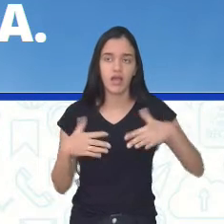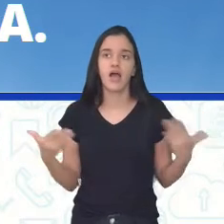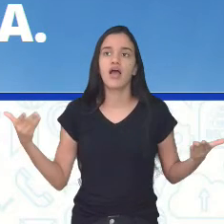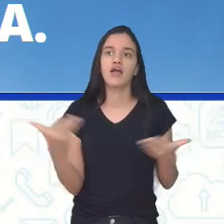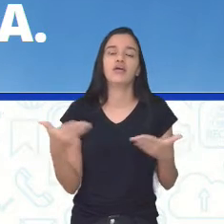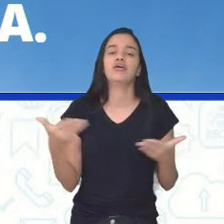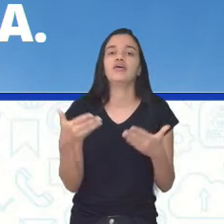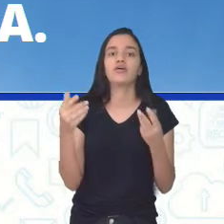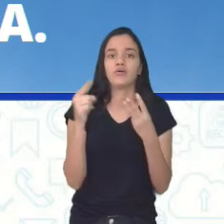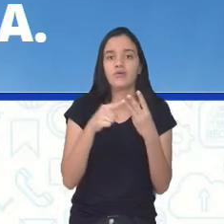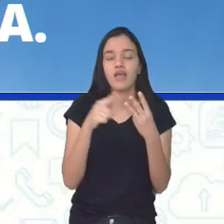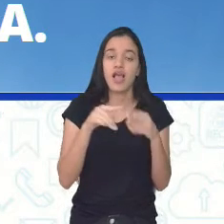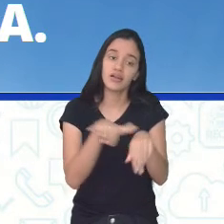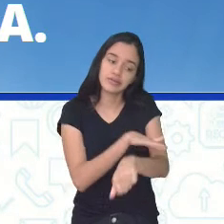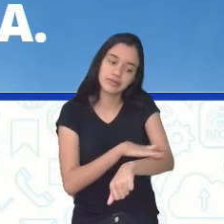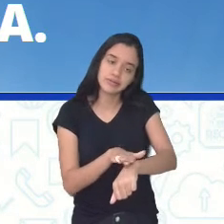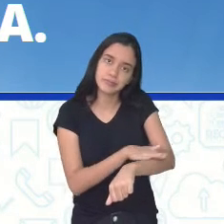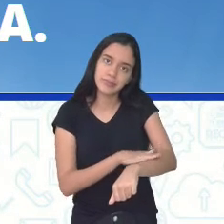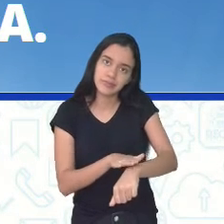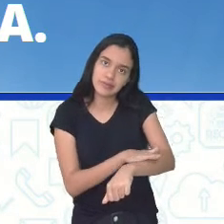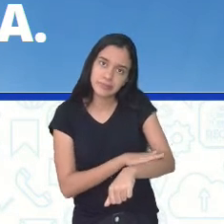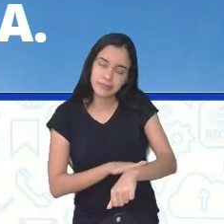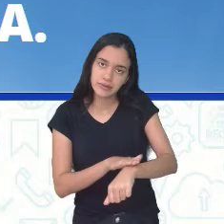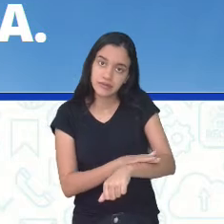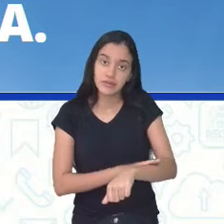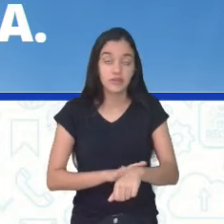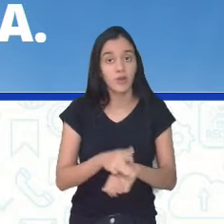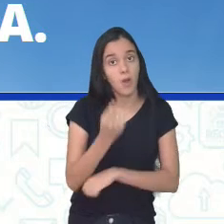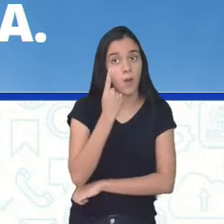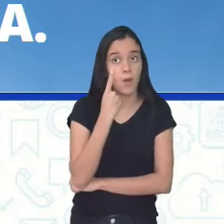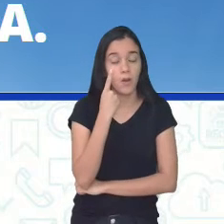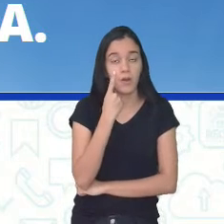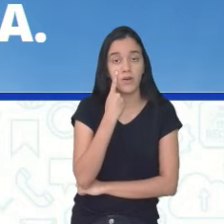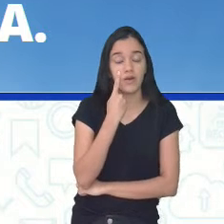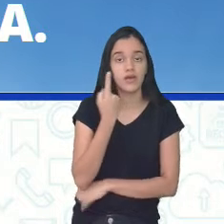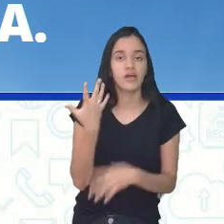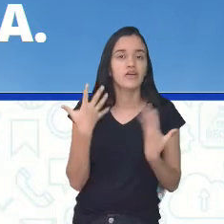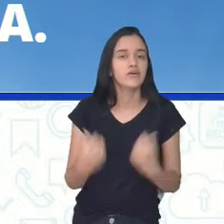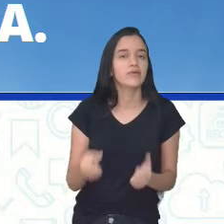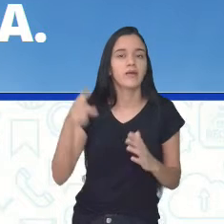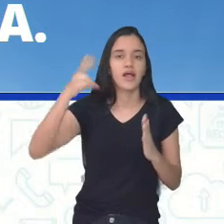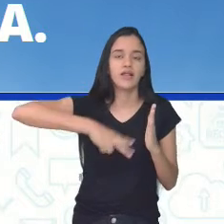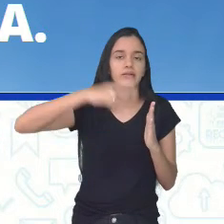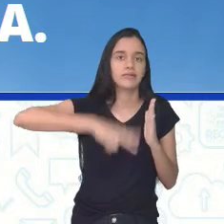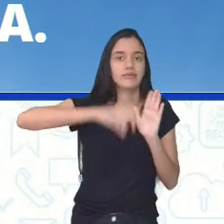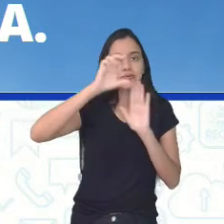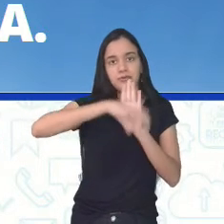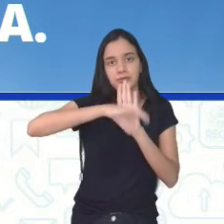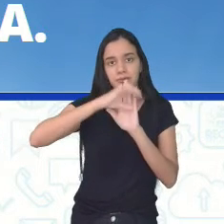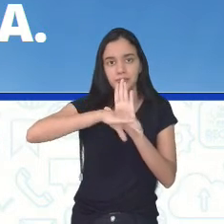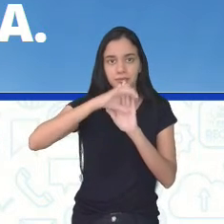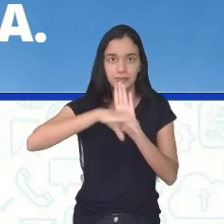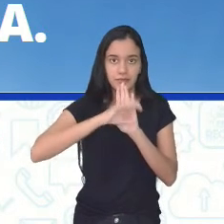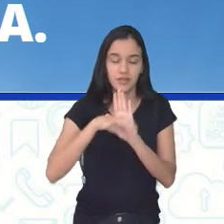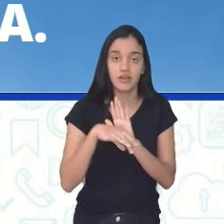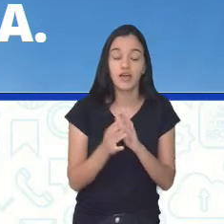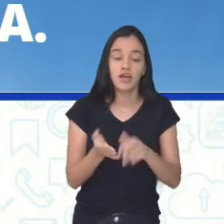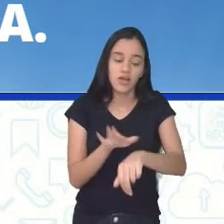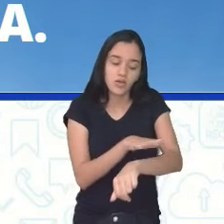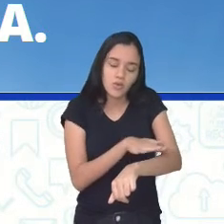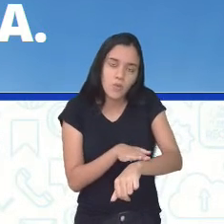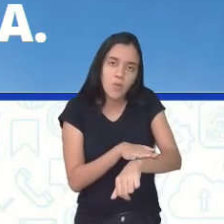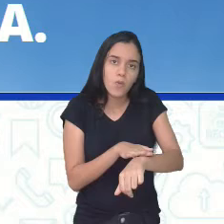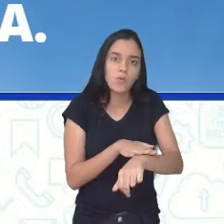para tecido, que é uma reunião de células. Olha aí, vamos comigo ler o conceito. O tecido é